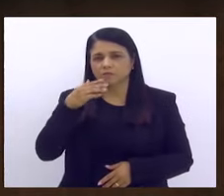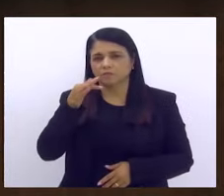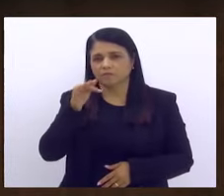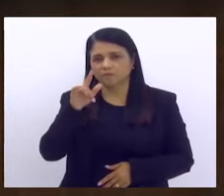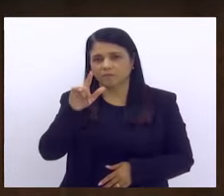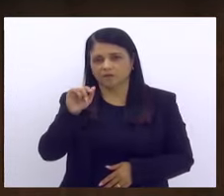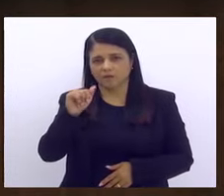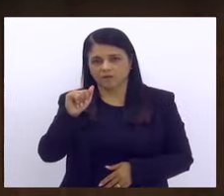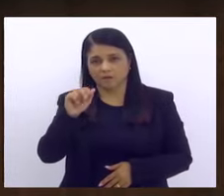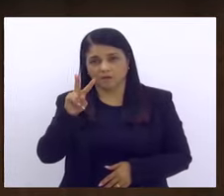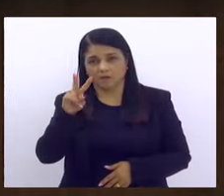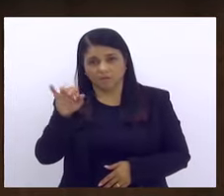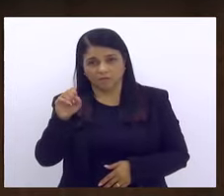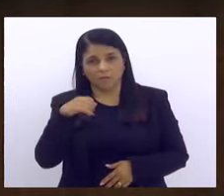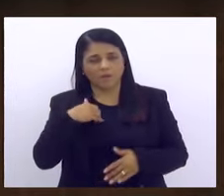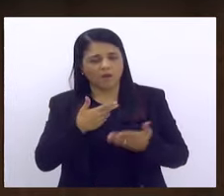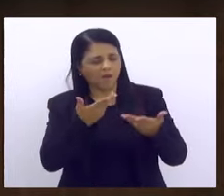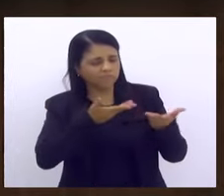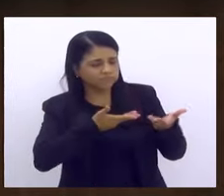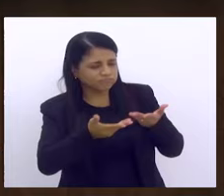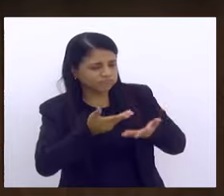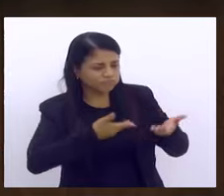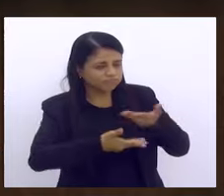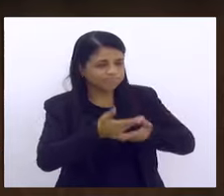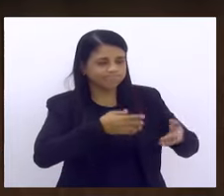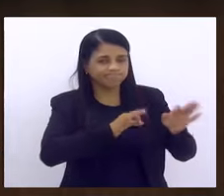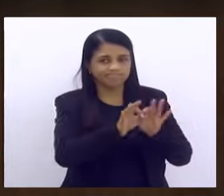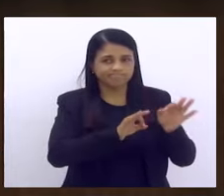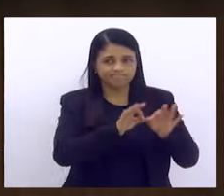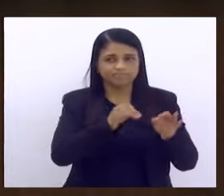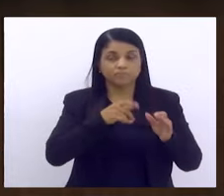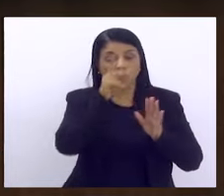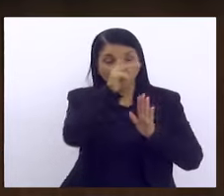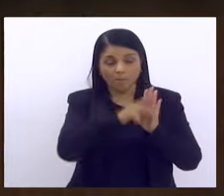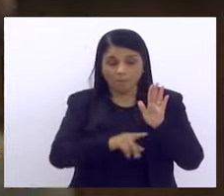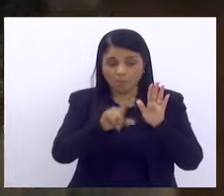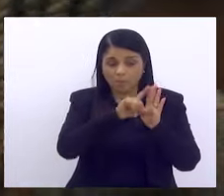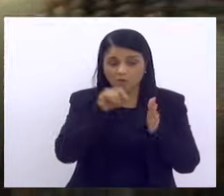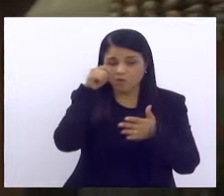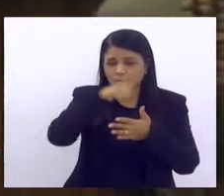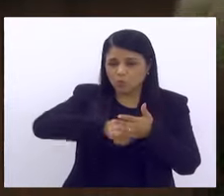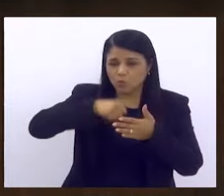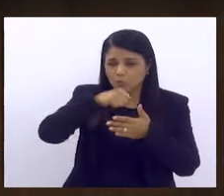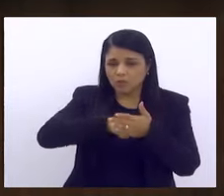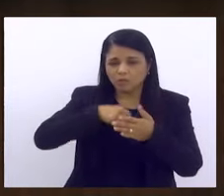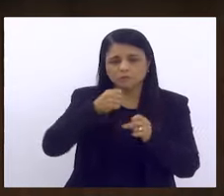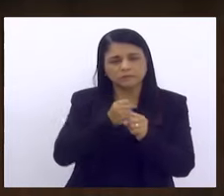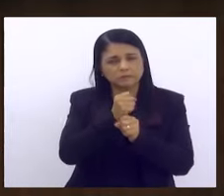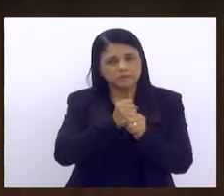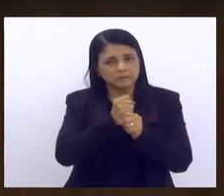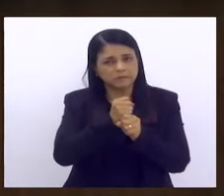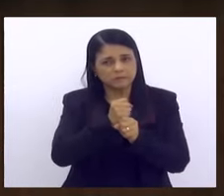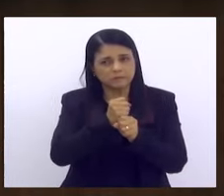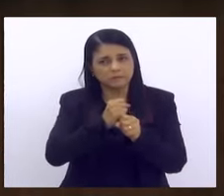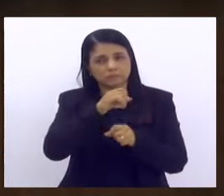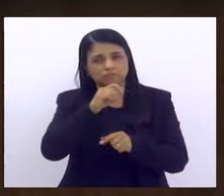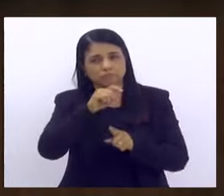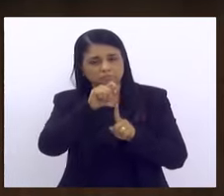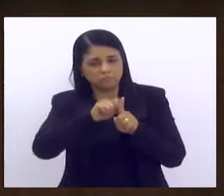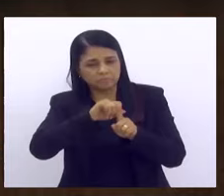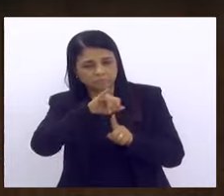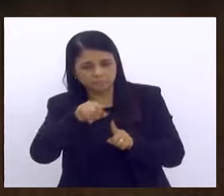com ele o entendimento, mas só para antecipar o seguinte, é um projeto que a gente vem lutando desde o início do ano para